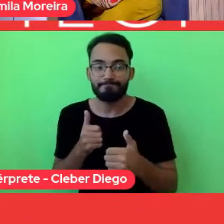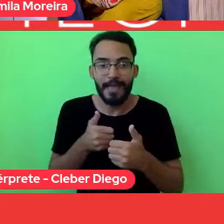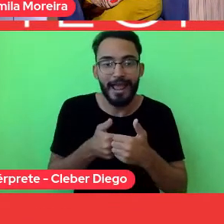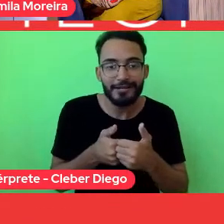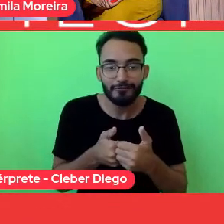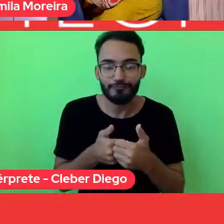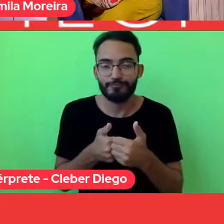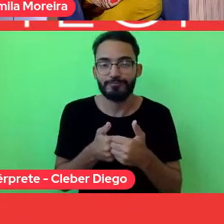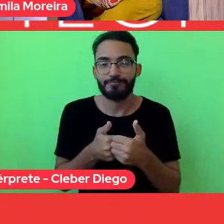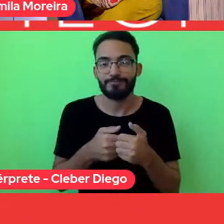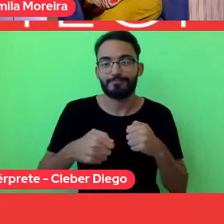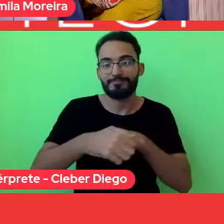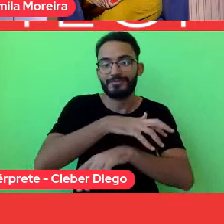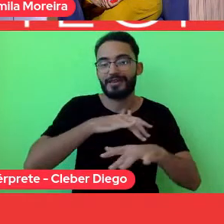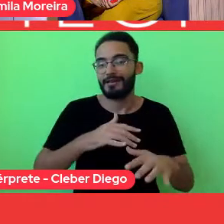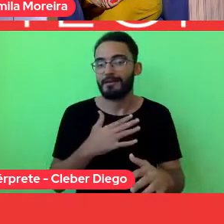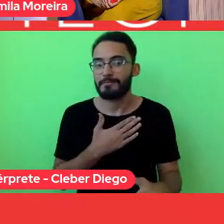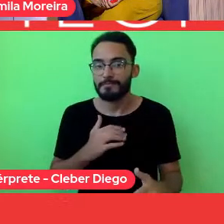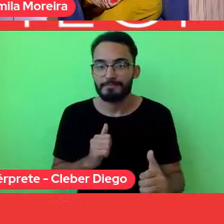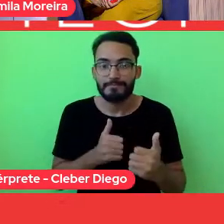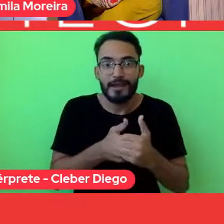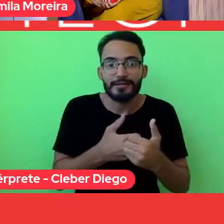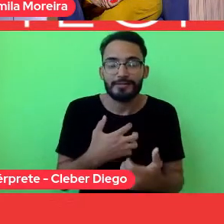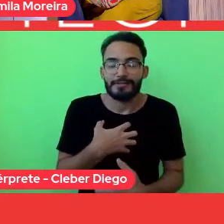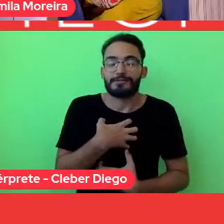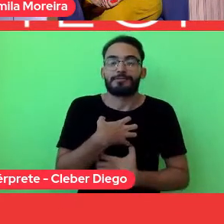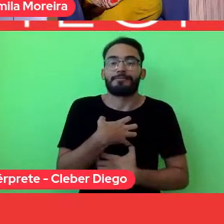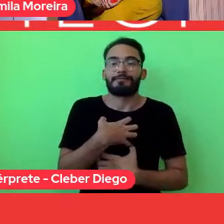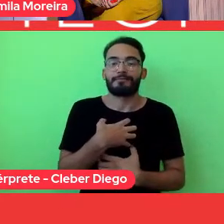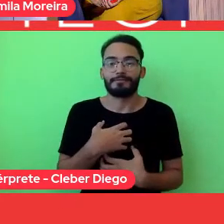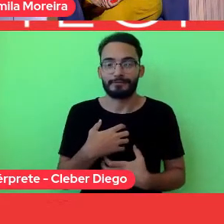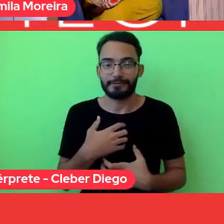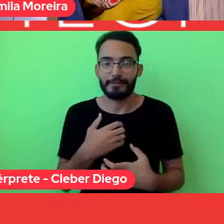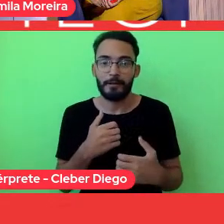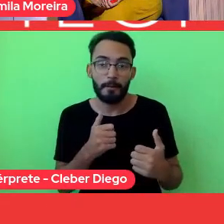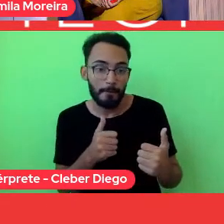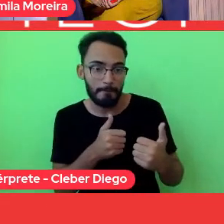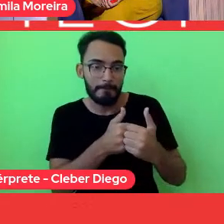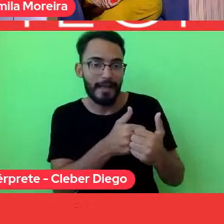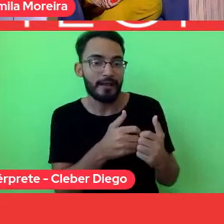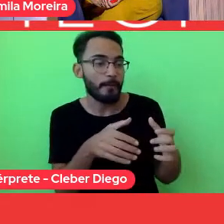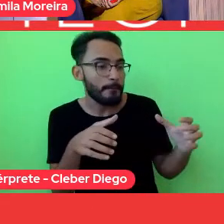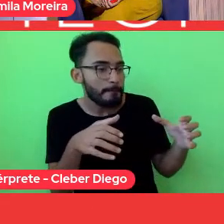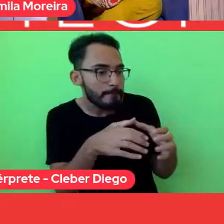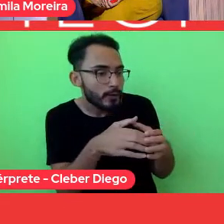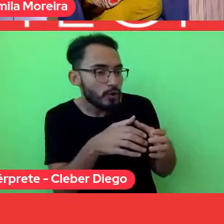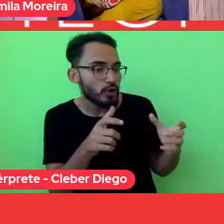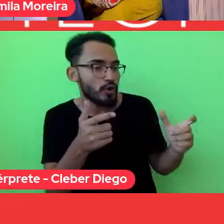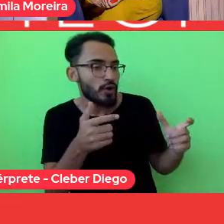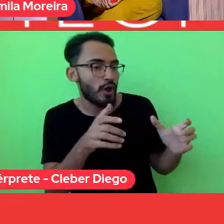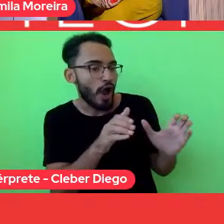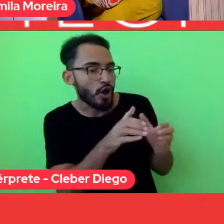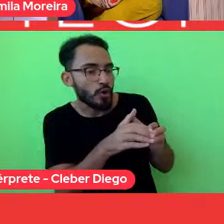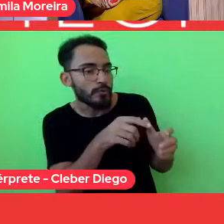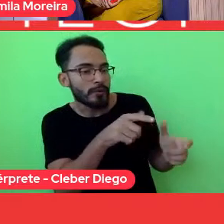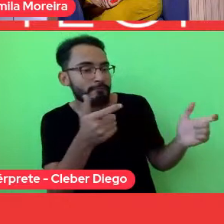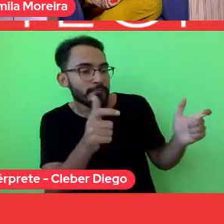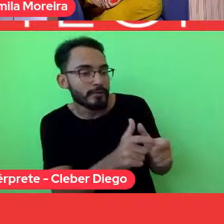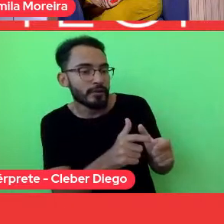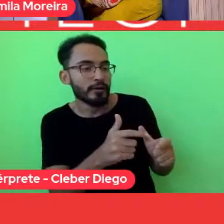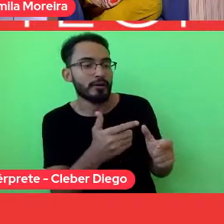realidade. Eu me vejo muito, muito mais perto dos grupos minorizados que eu defendo do que